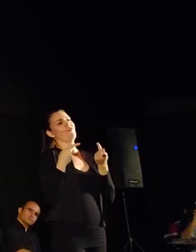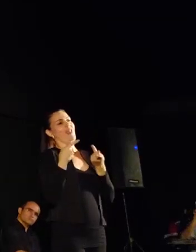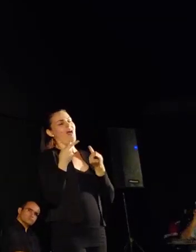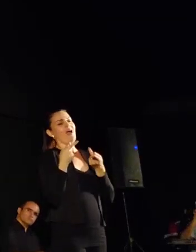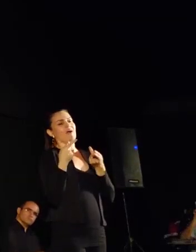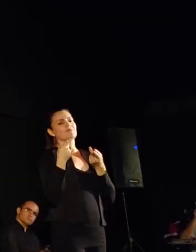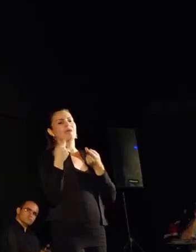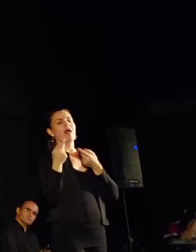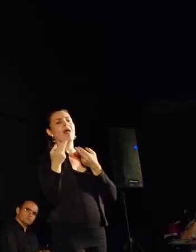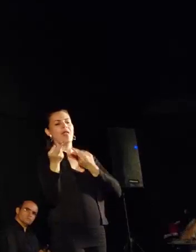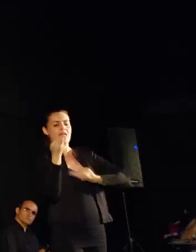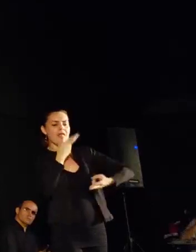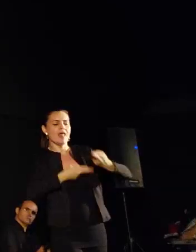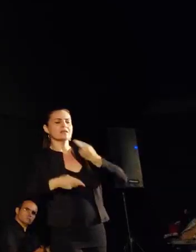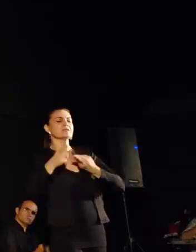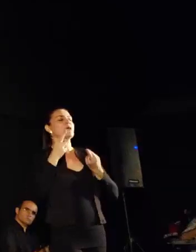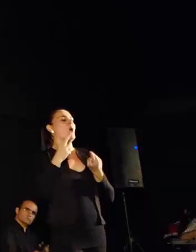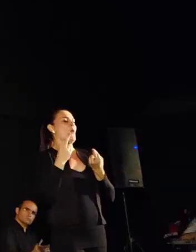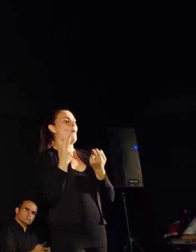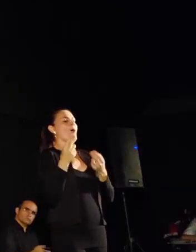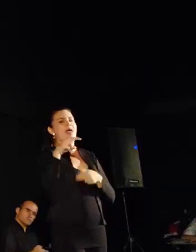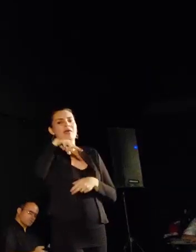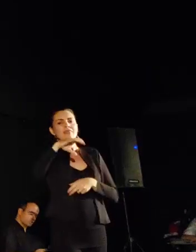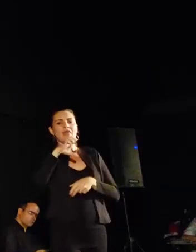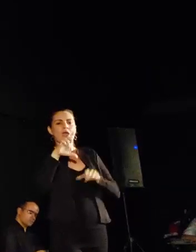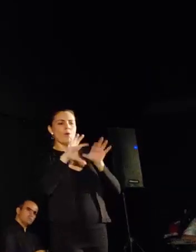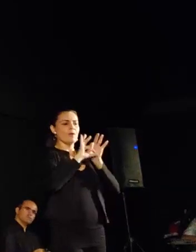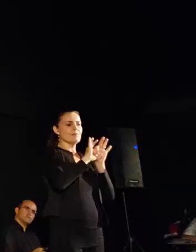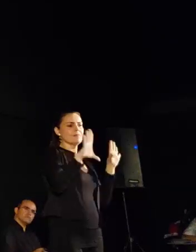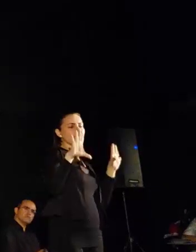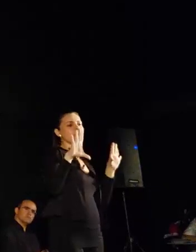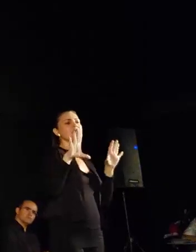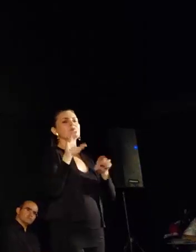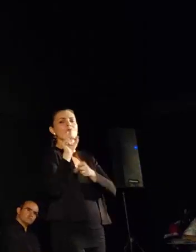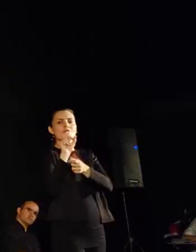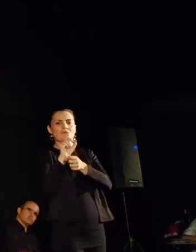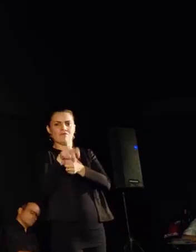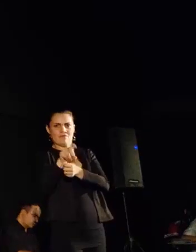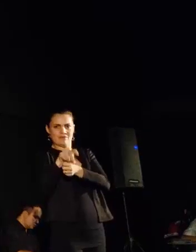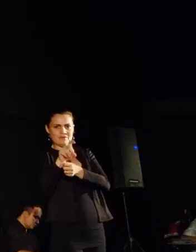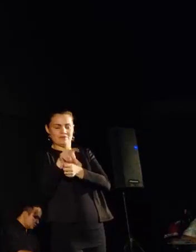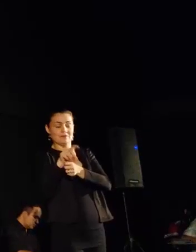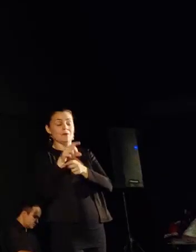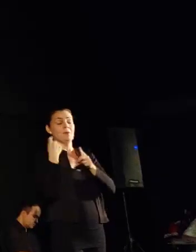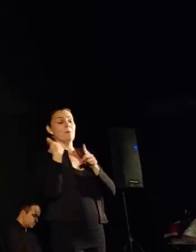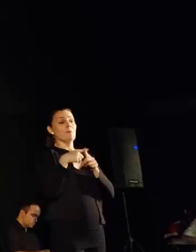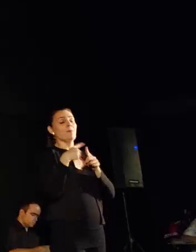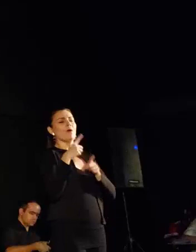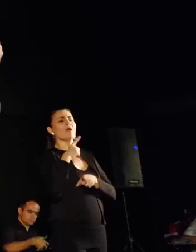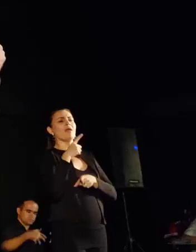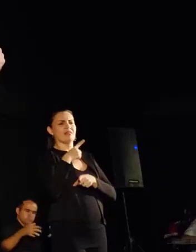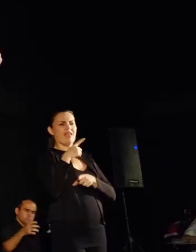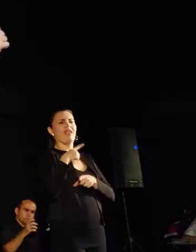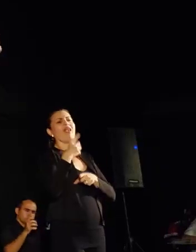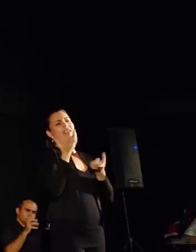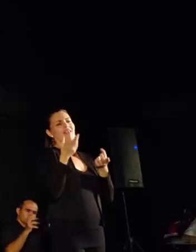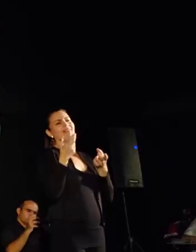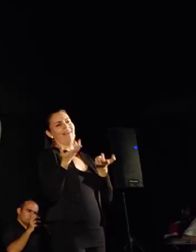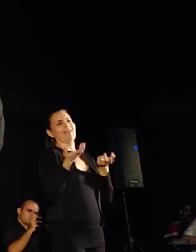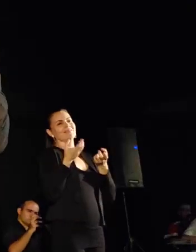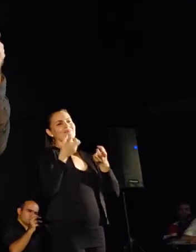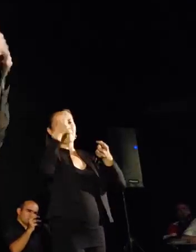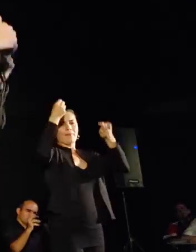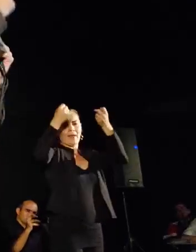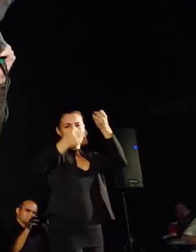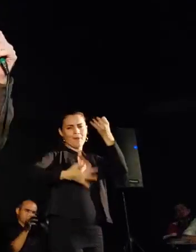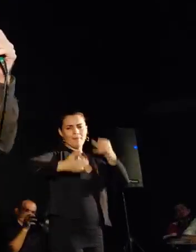essa relação entre neoliberalismo e fascismo. Porque existe todo um discurso que diz que